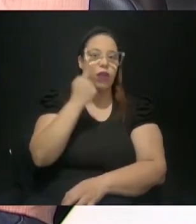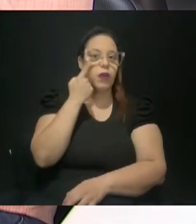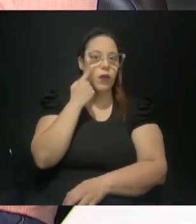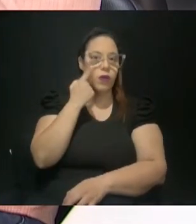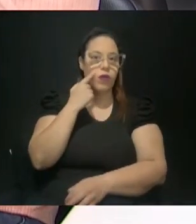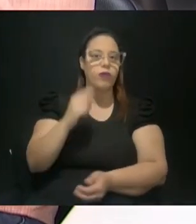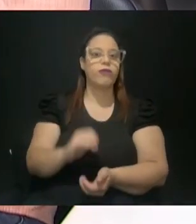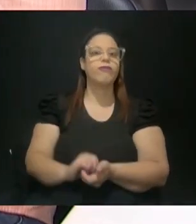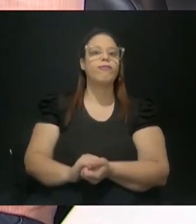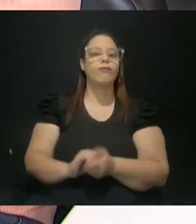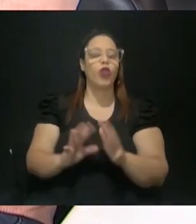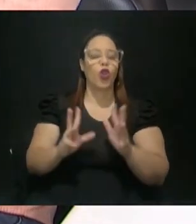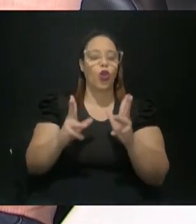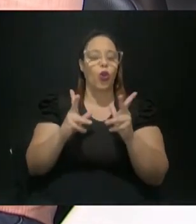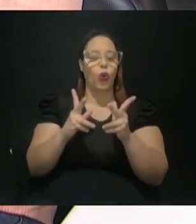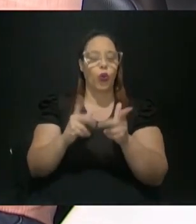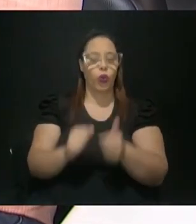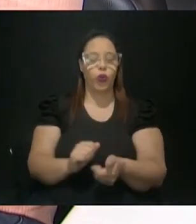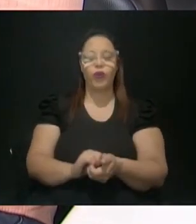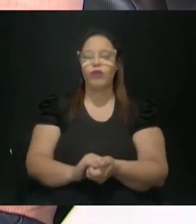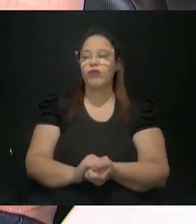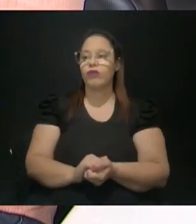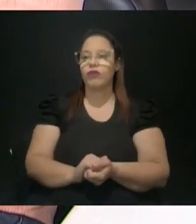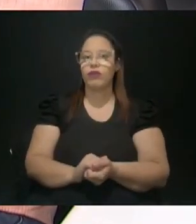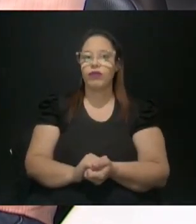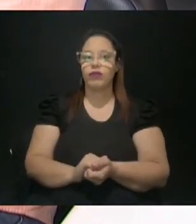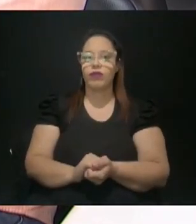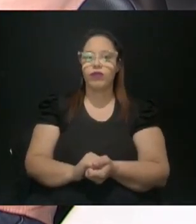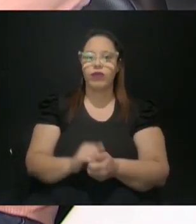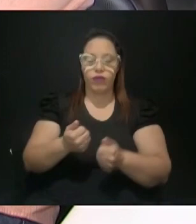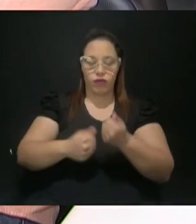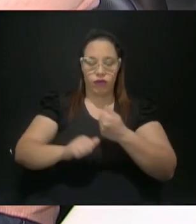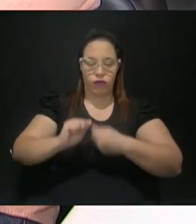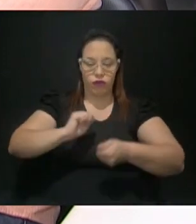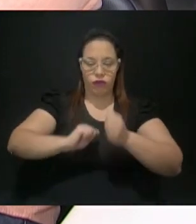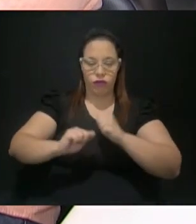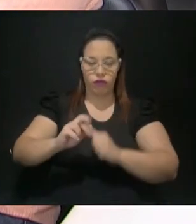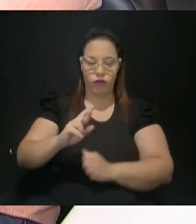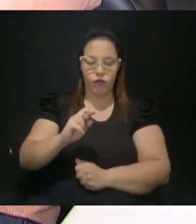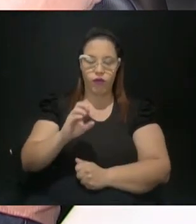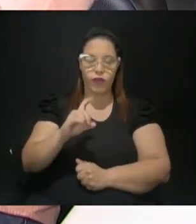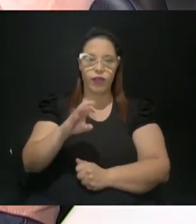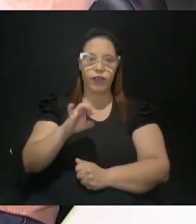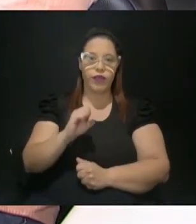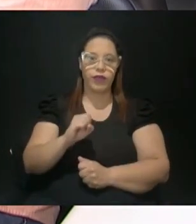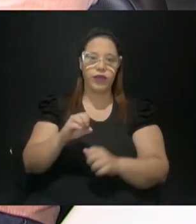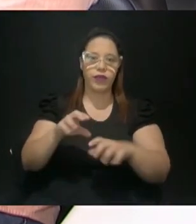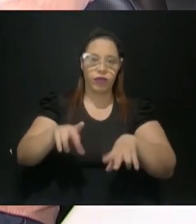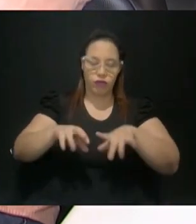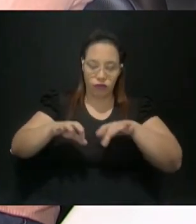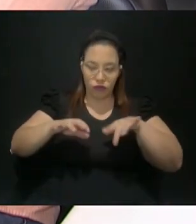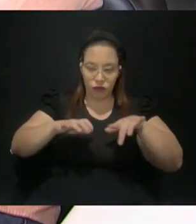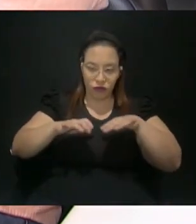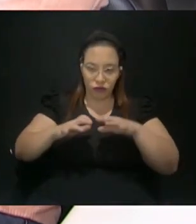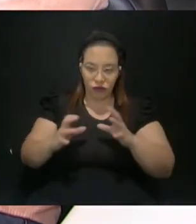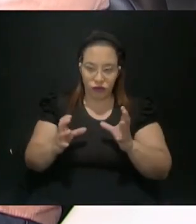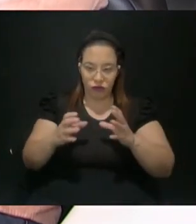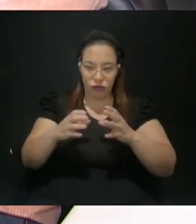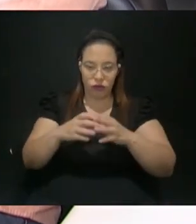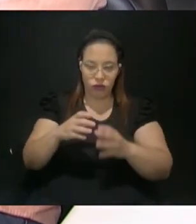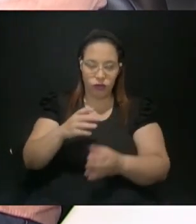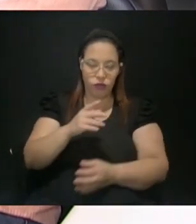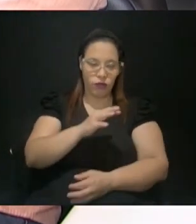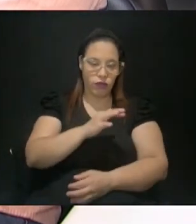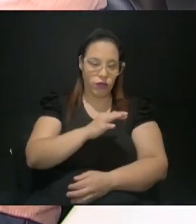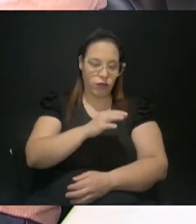Tudo que é feito. Você, quando faz administração de redes, por exemplo, pega uma máquina, quando você fala que envolve Polícia Federal, com certeza,